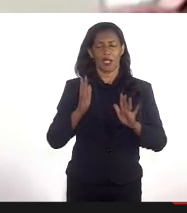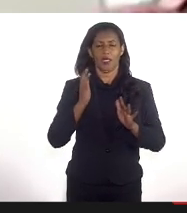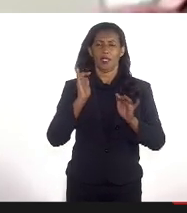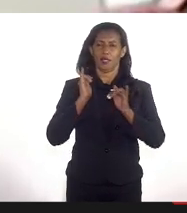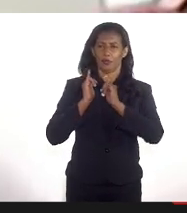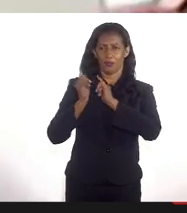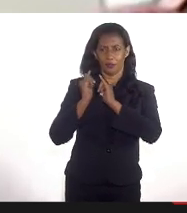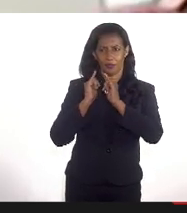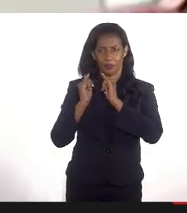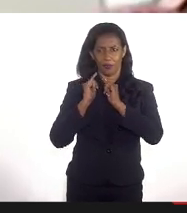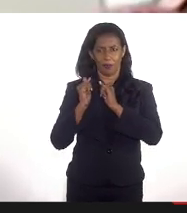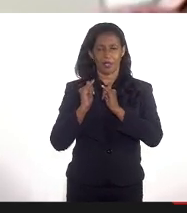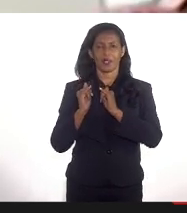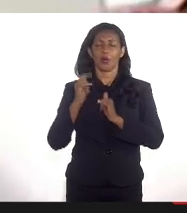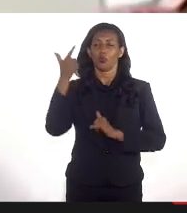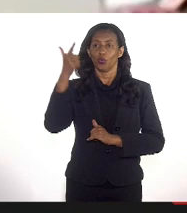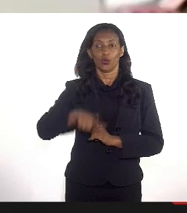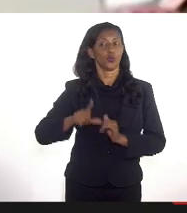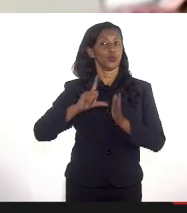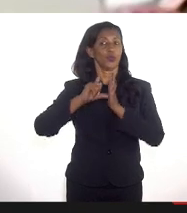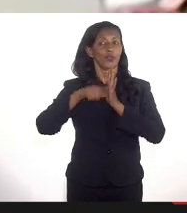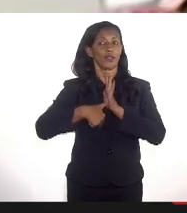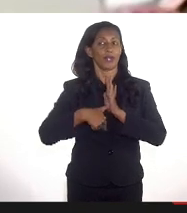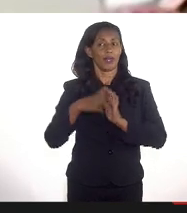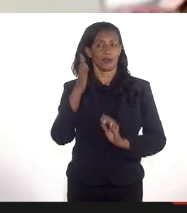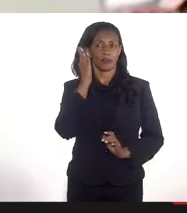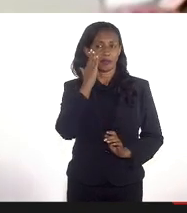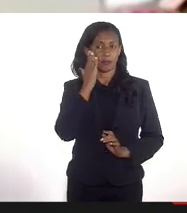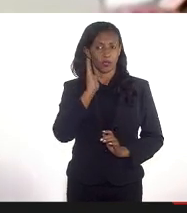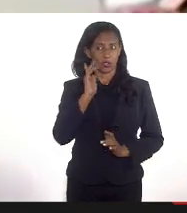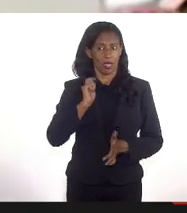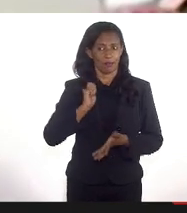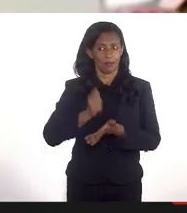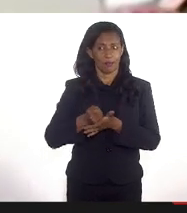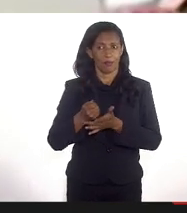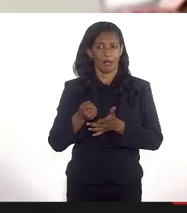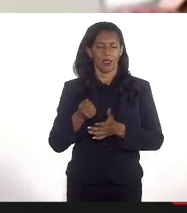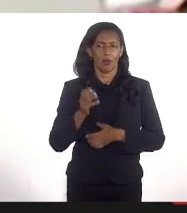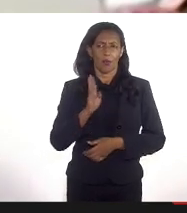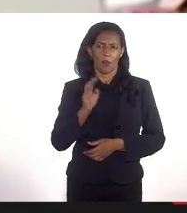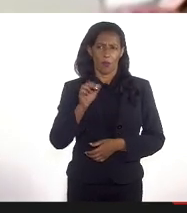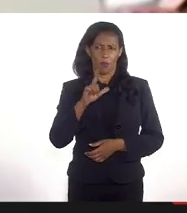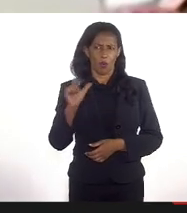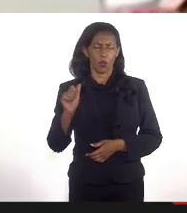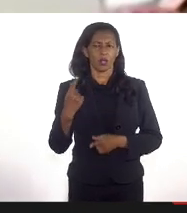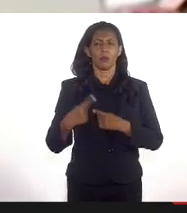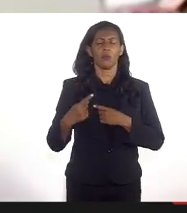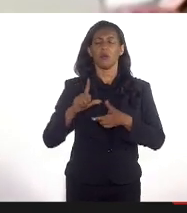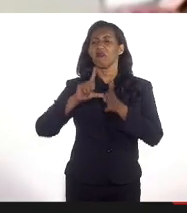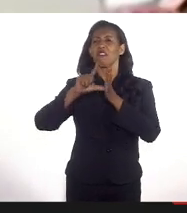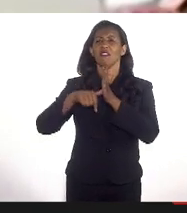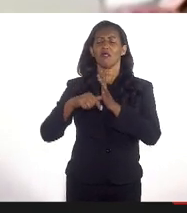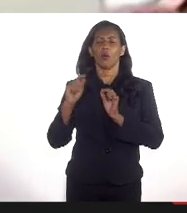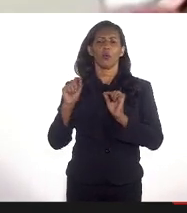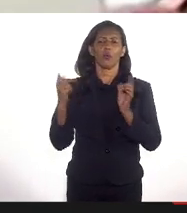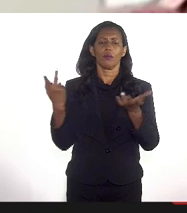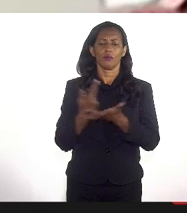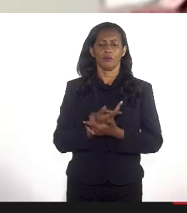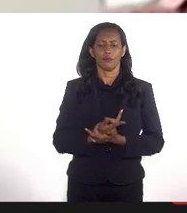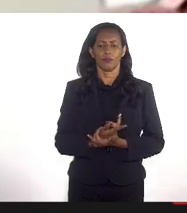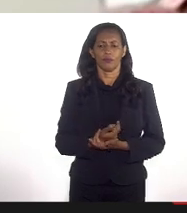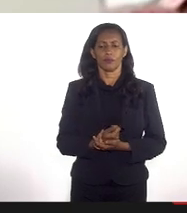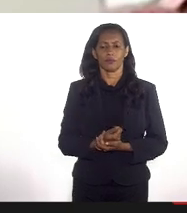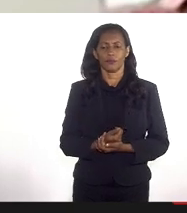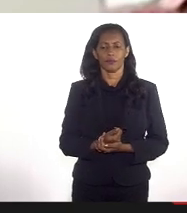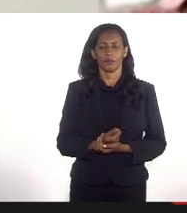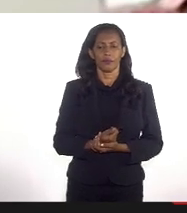informação de que estava de novo em atraso, então gostaria de saber se já foi regularizado e por que está tendo esse atraso, né, o porquê que aconteceu. E o